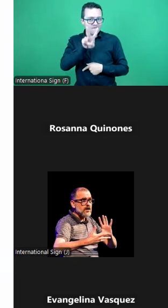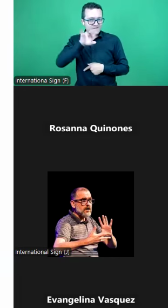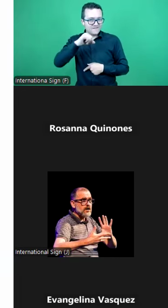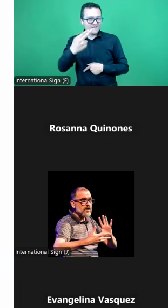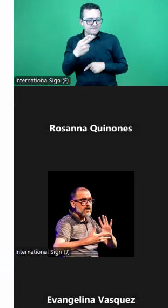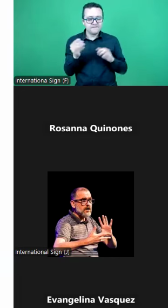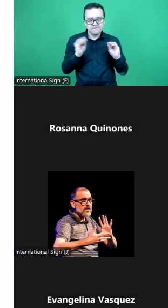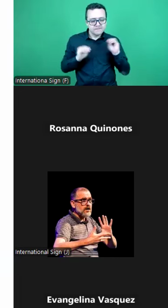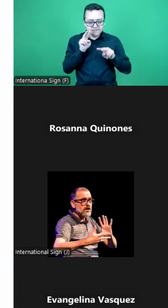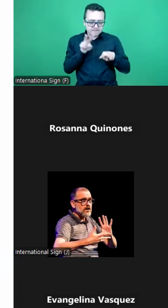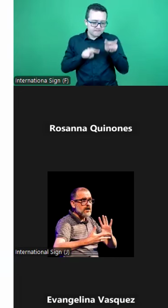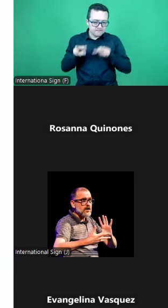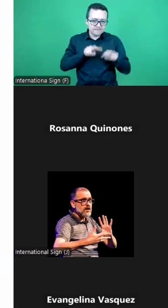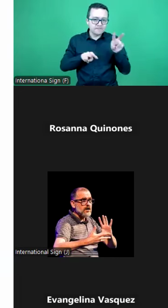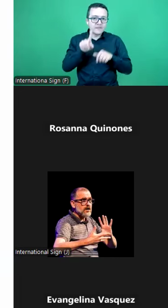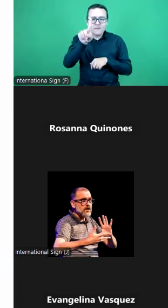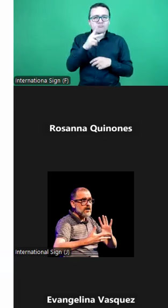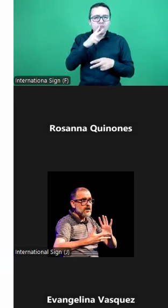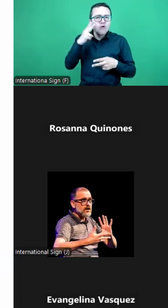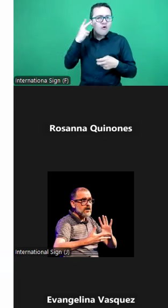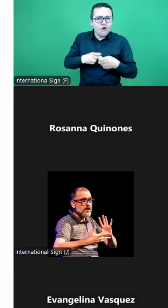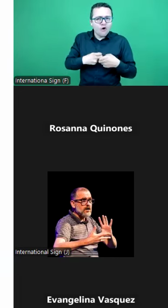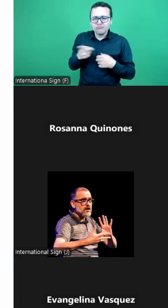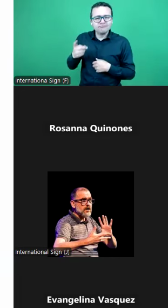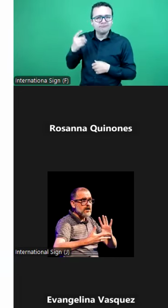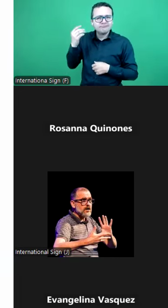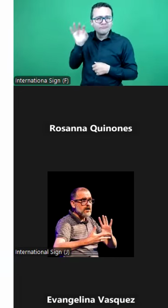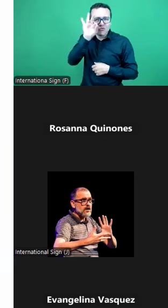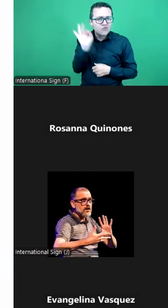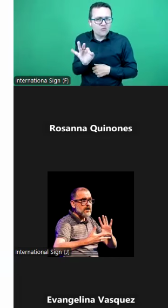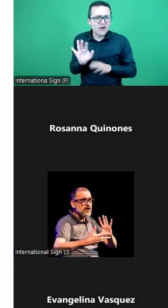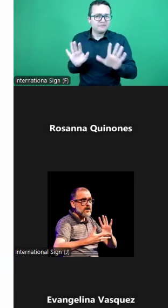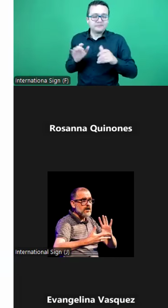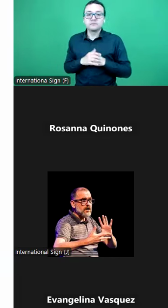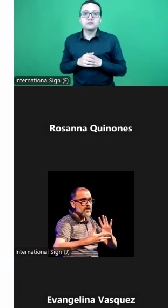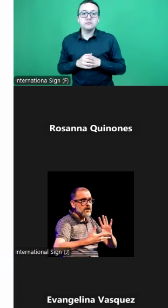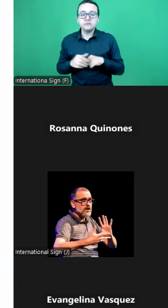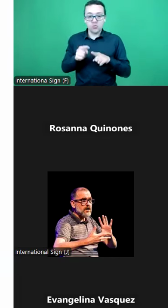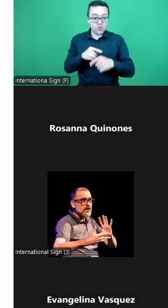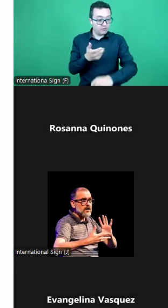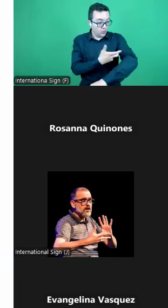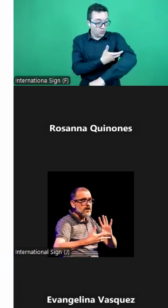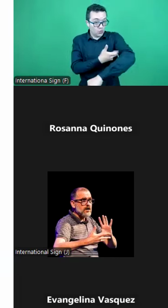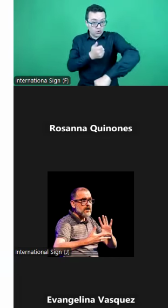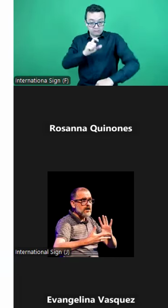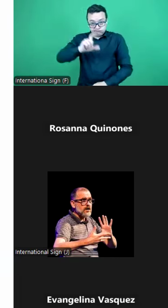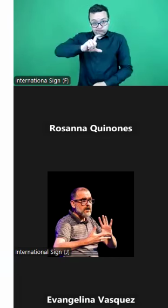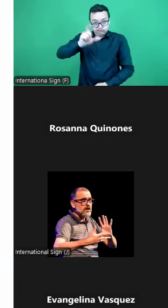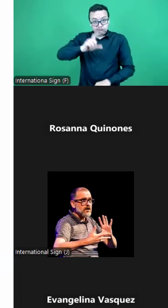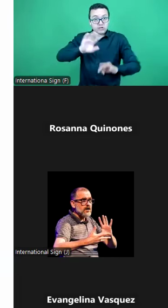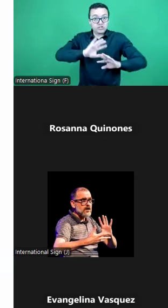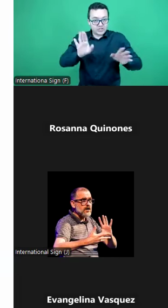as principais dificuldades desse sistema? Primeiramente, tínhamos a derivação de